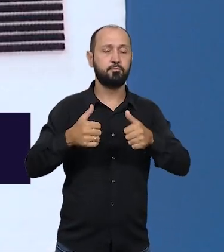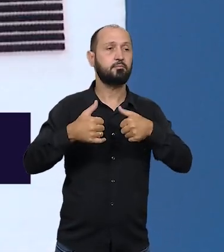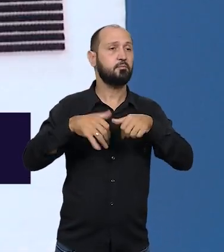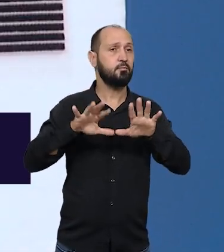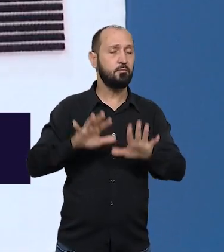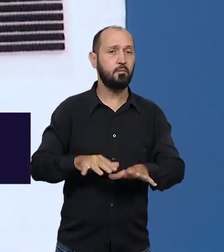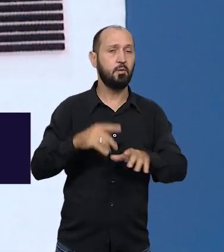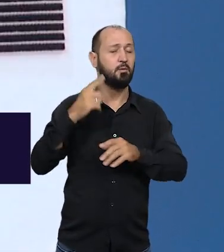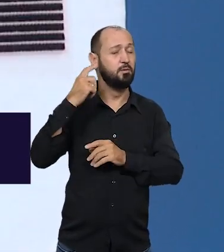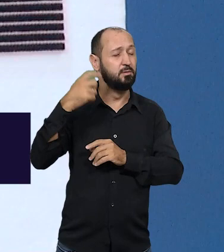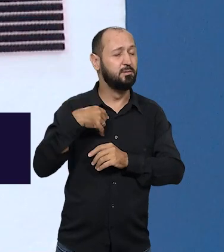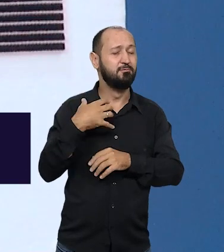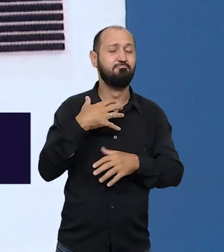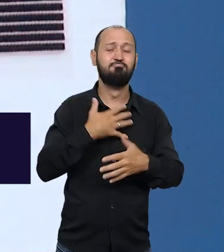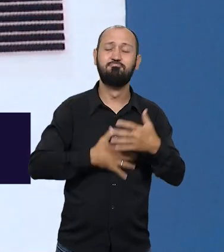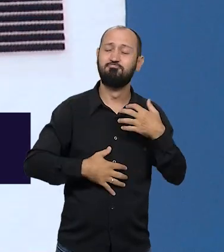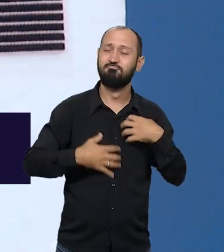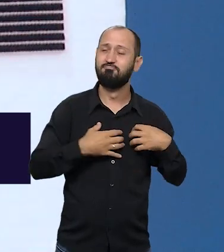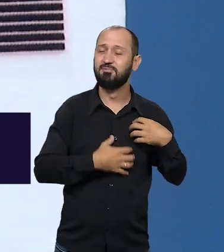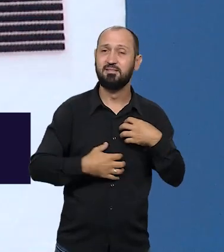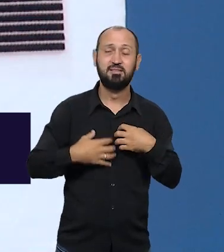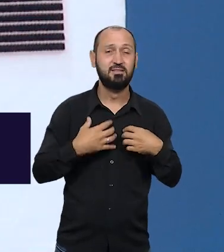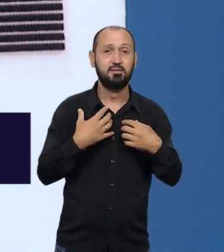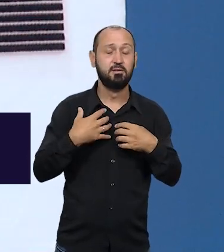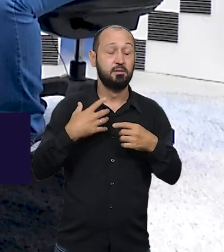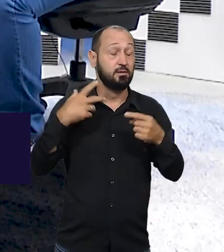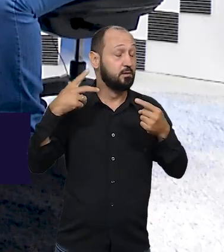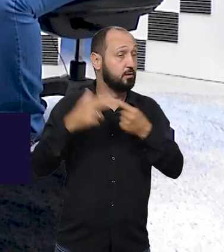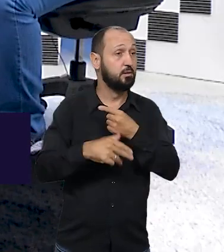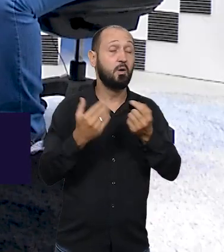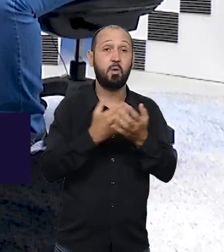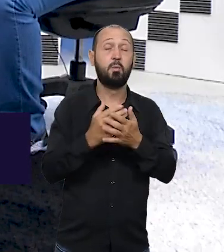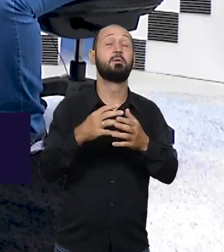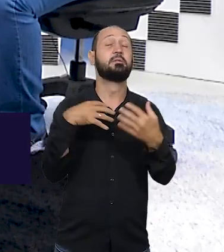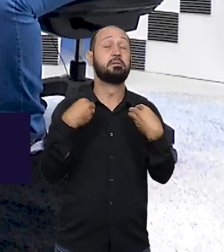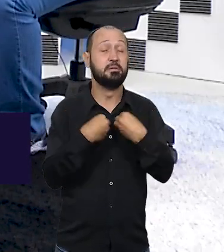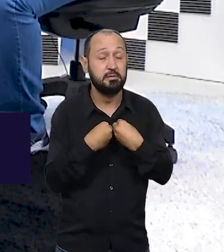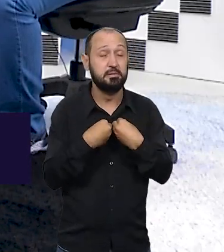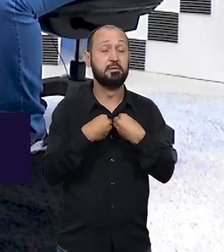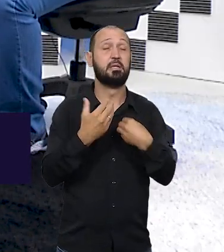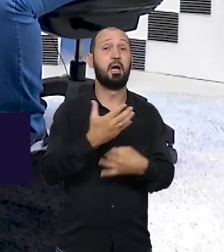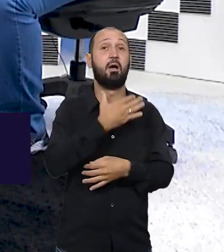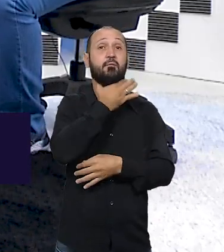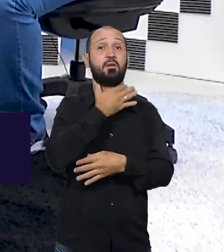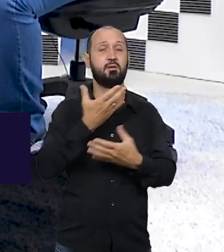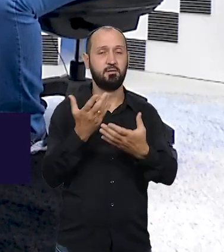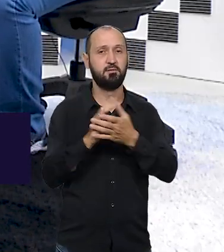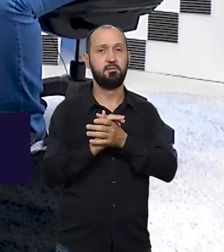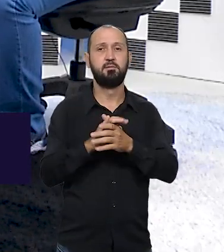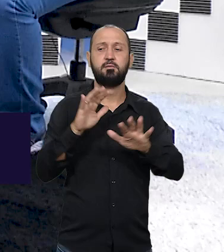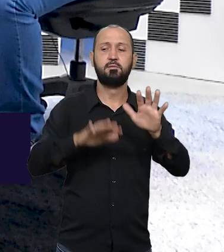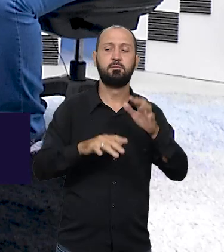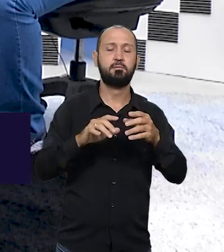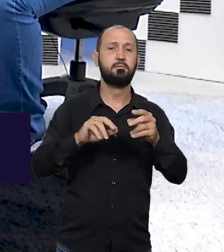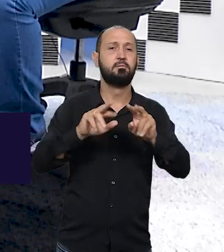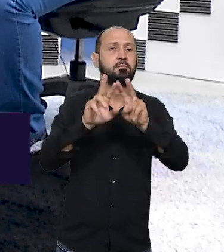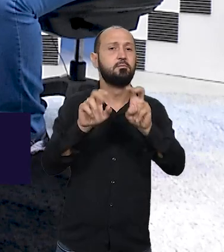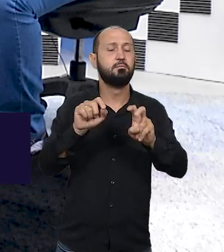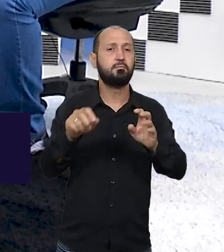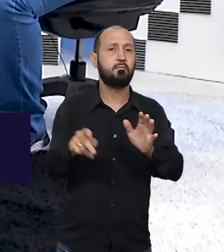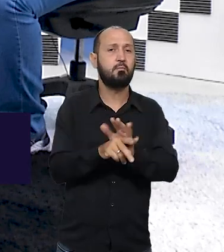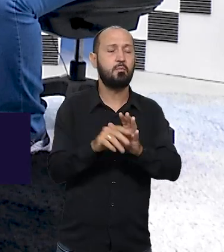local que ele fica, o som incomoda muito ele, que ele desregula mesmo e entra em crise sensorial. Né? As questões com